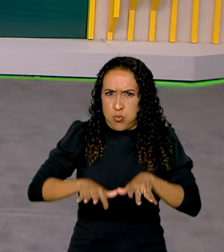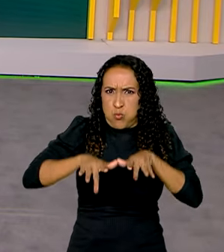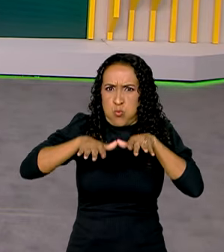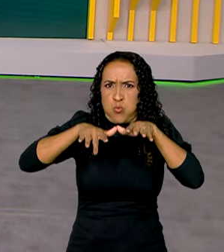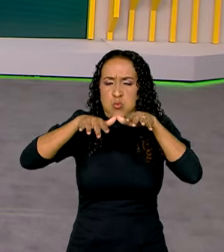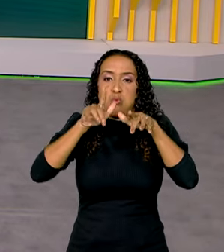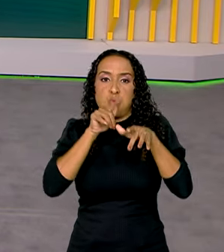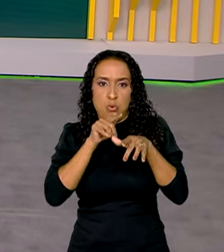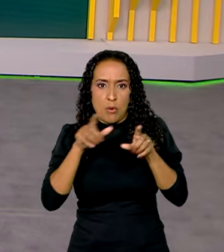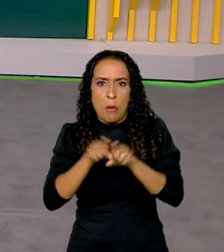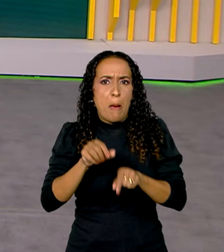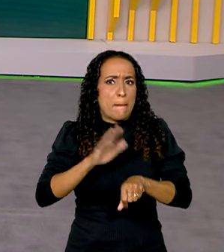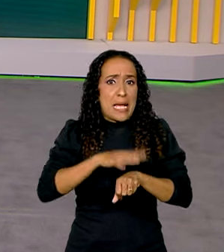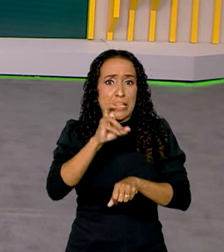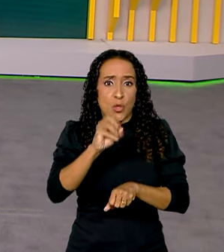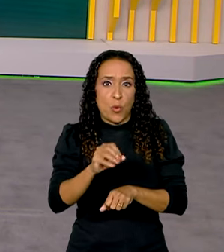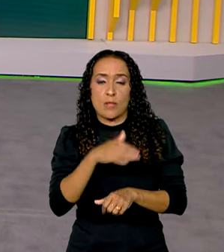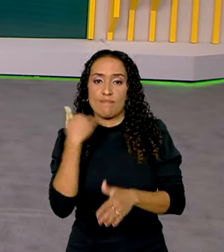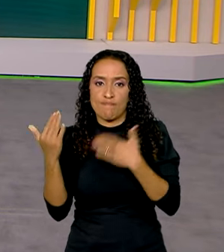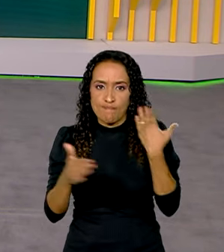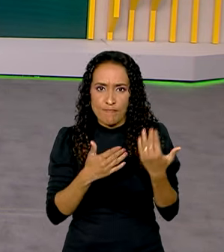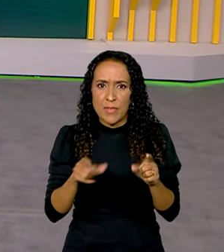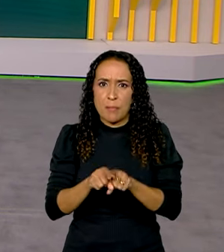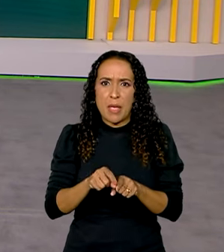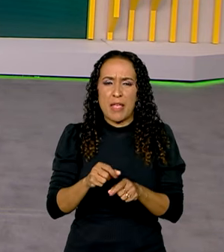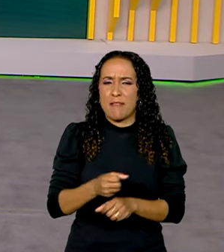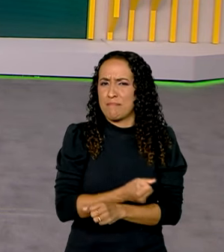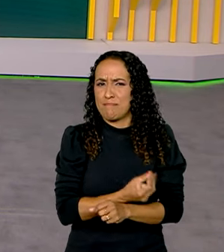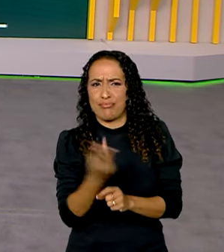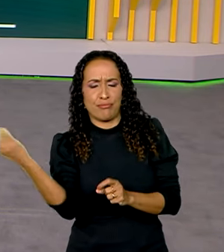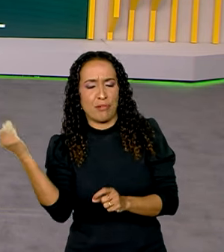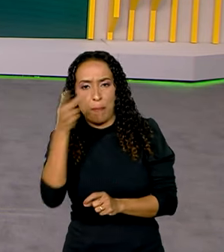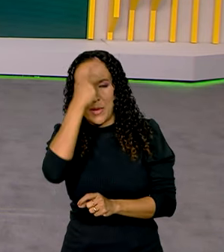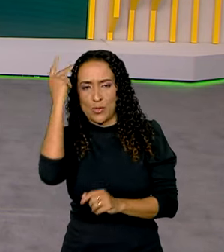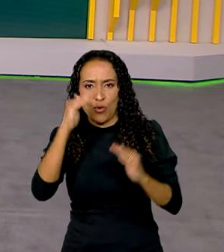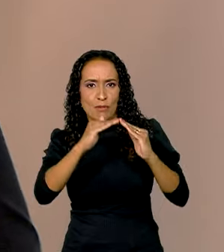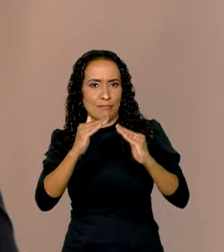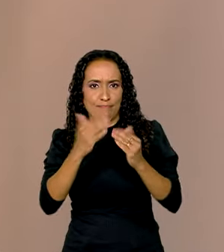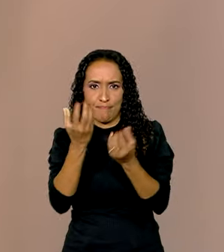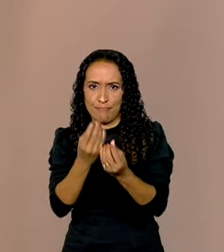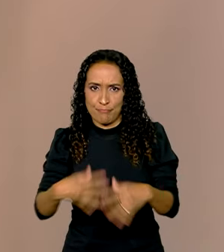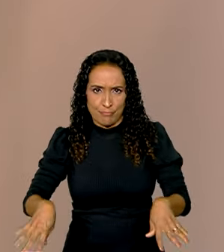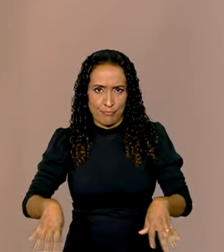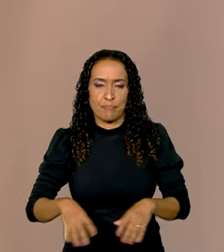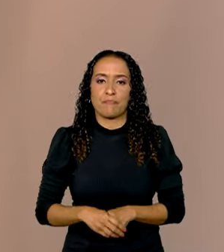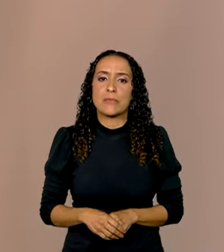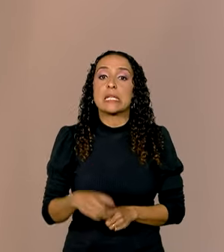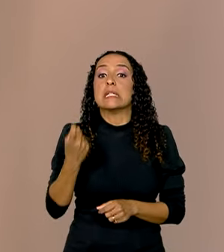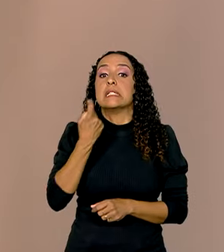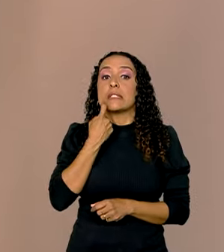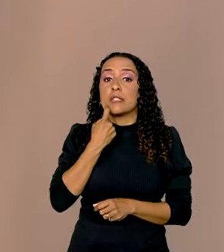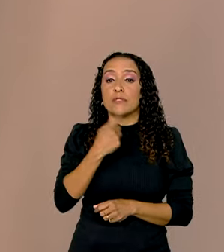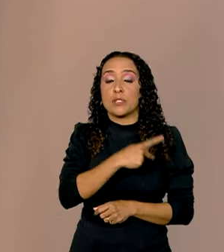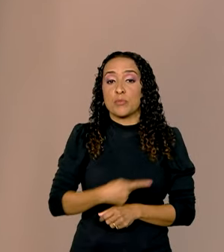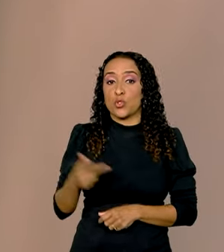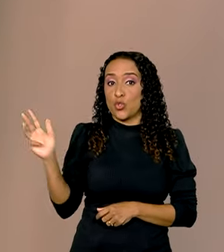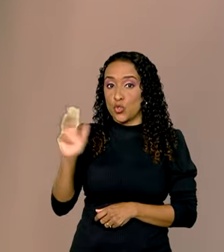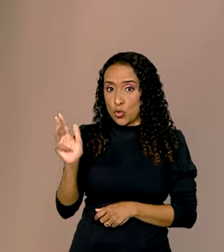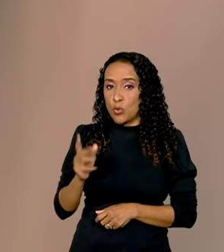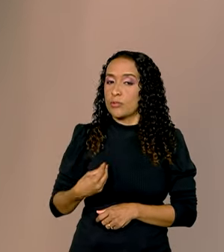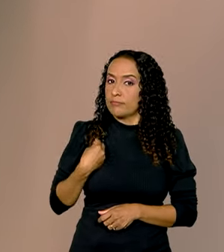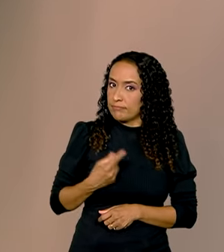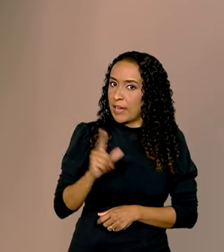enchentes. Foram mais de 50 mortes e milhares de desabrigados. Nesta sexta-feira, o presidente Lula